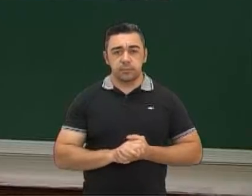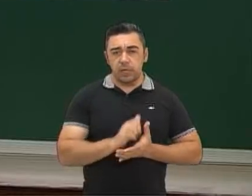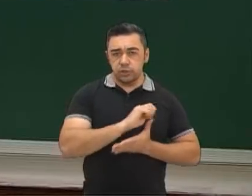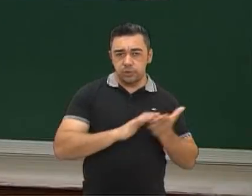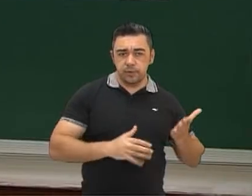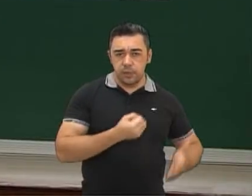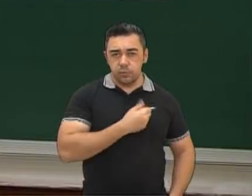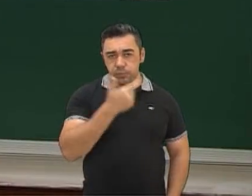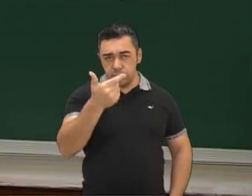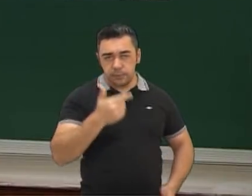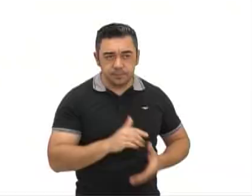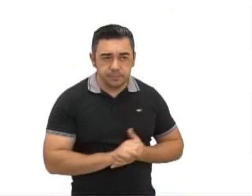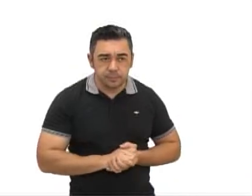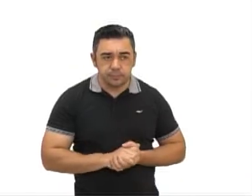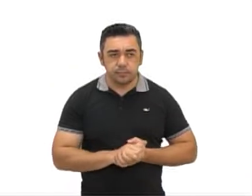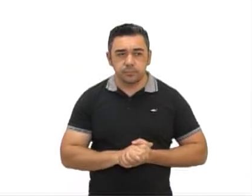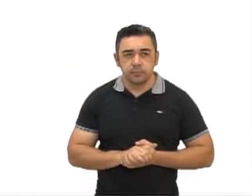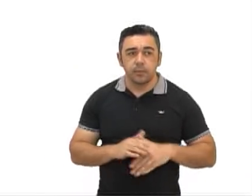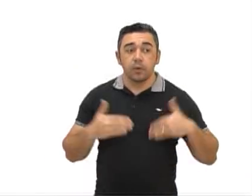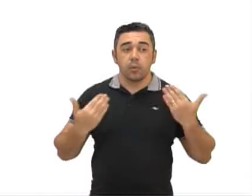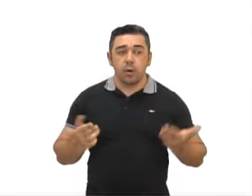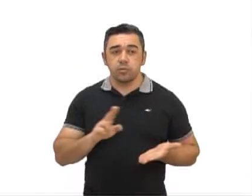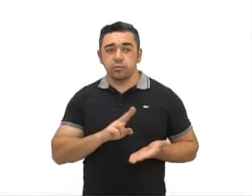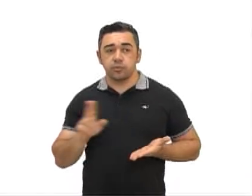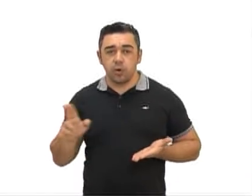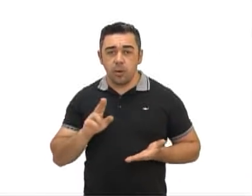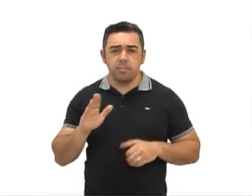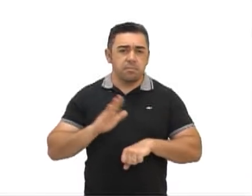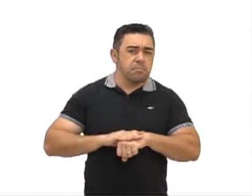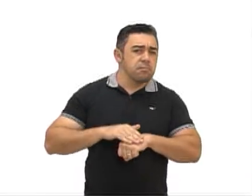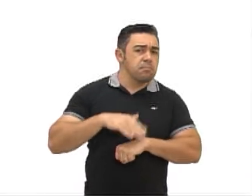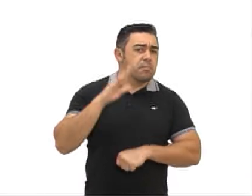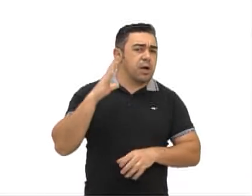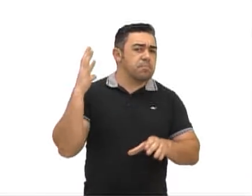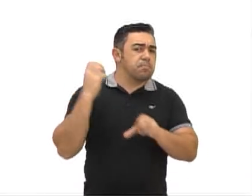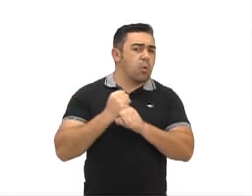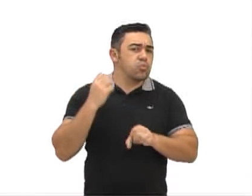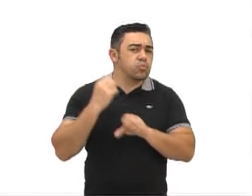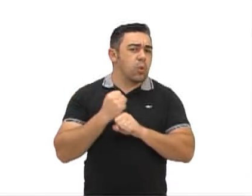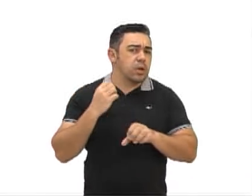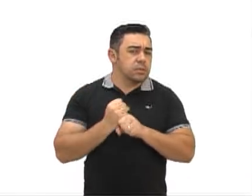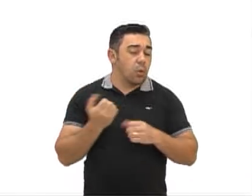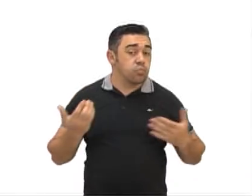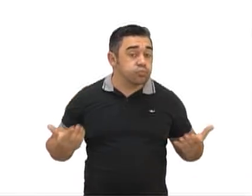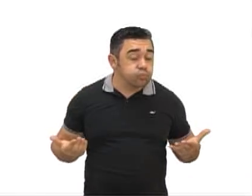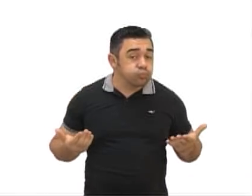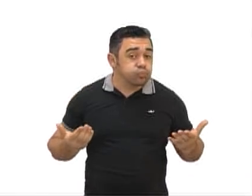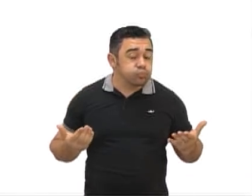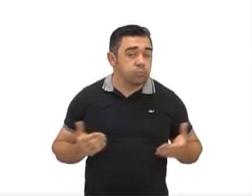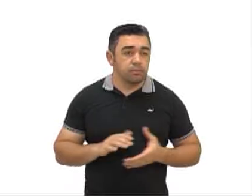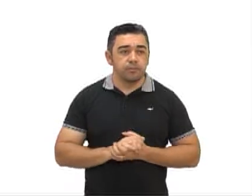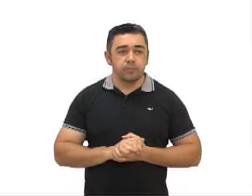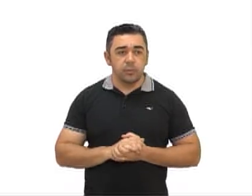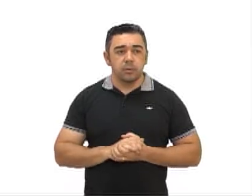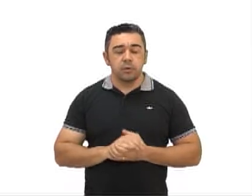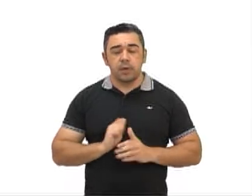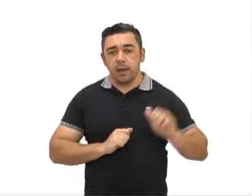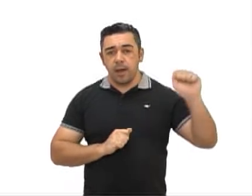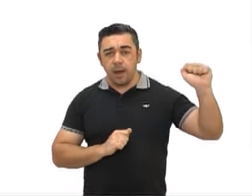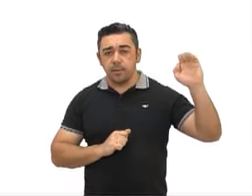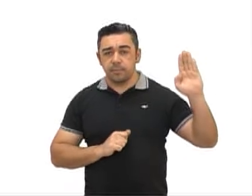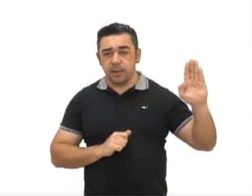Segundo exercício nosso. Qual é a maior pontuação do rugby? Então, nós temos ali